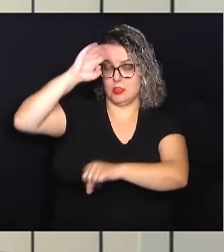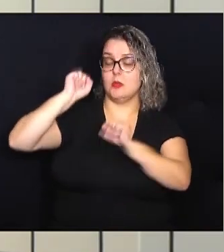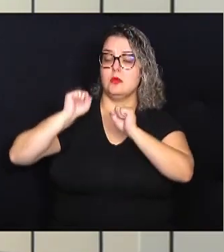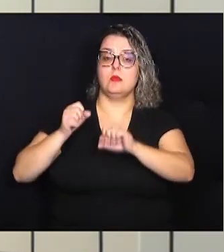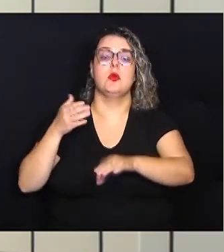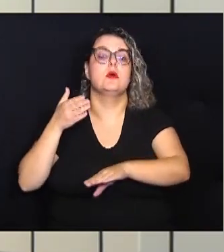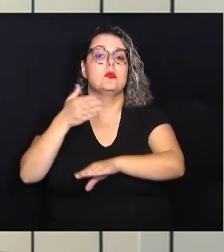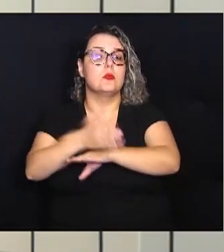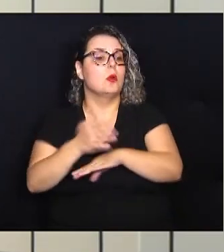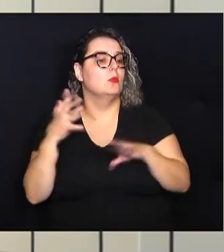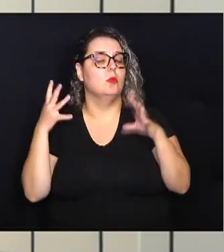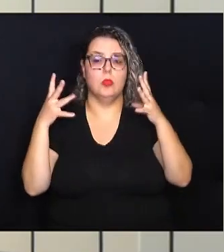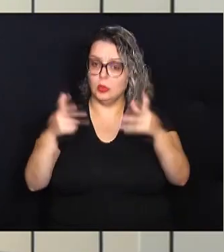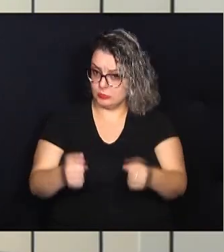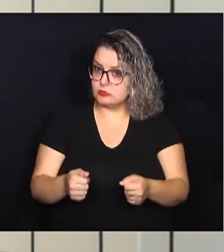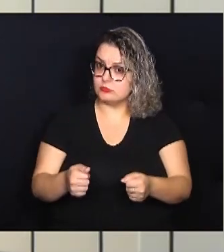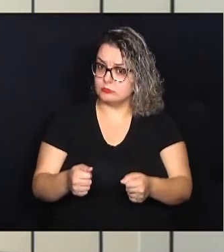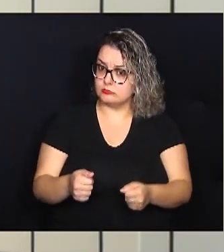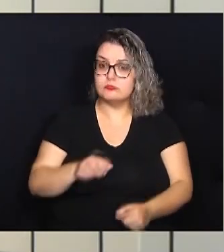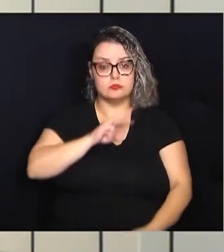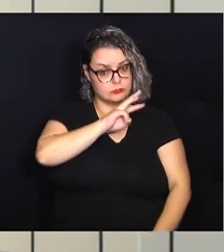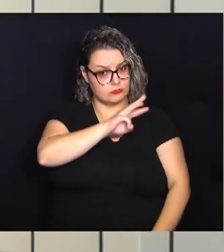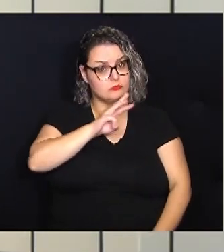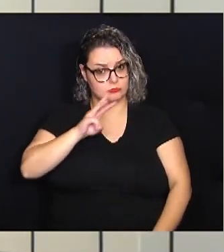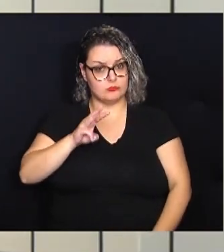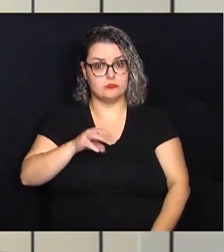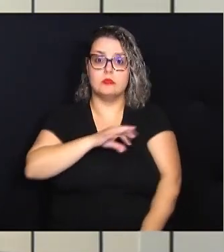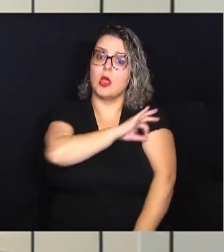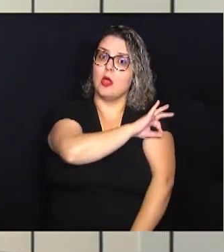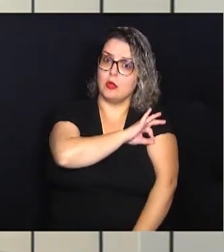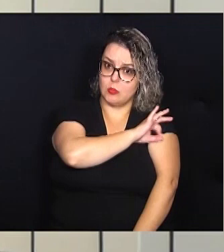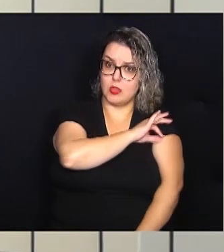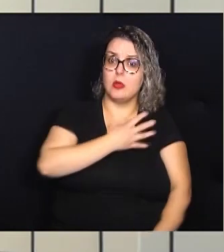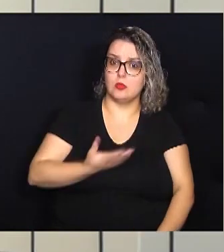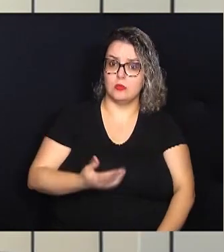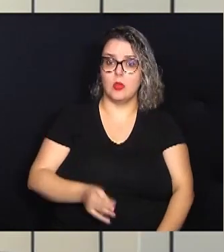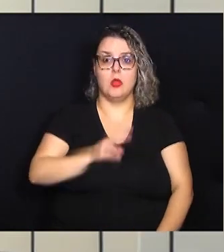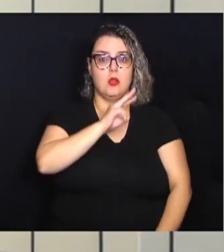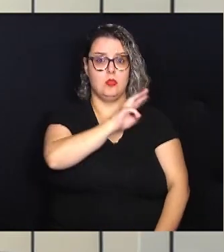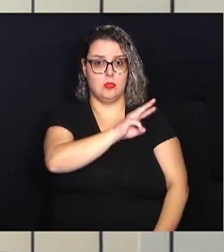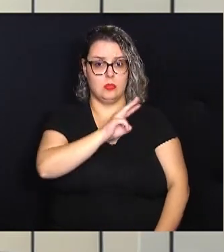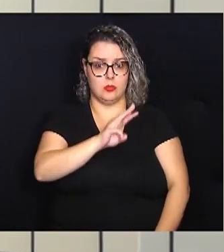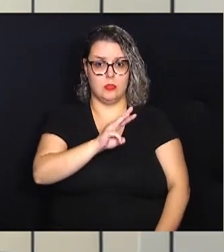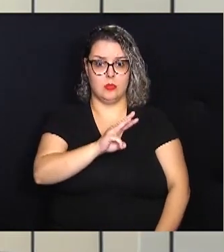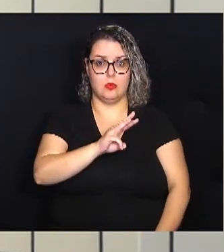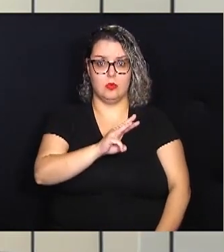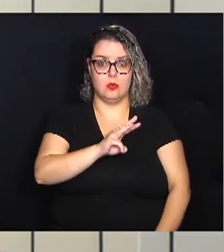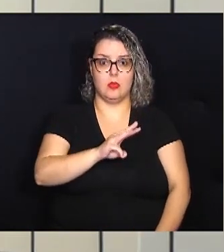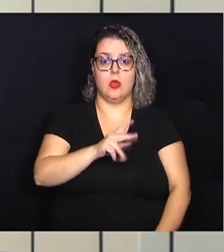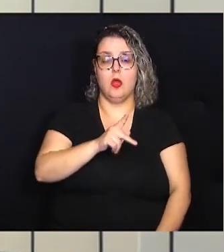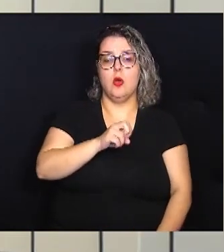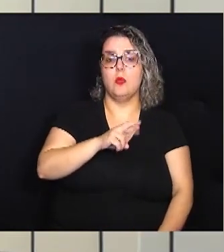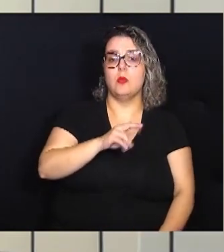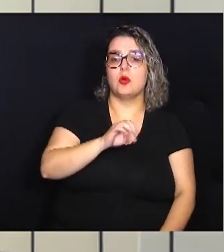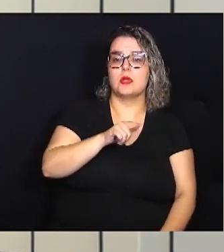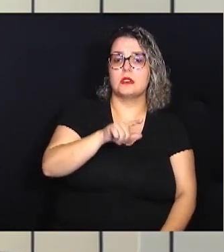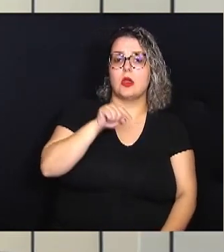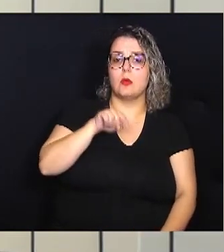acessado por todos através do site da Prefeitura. O site é